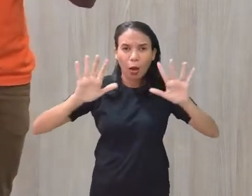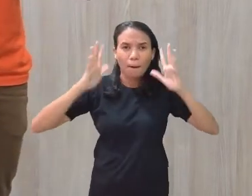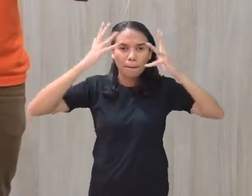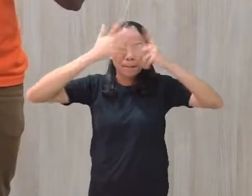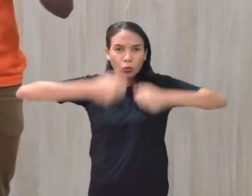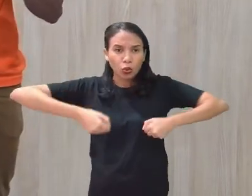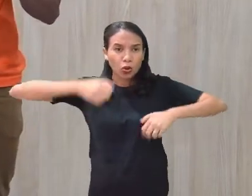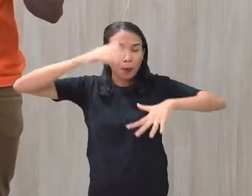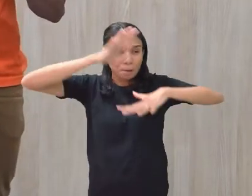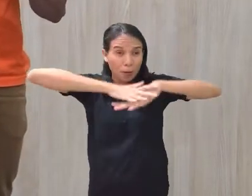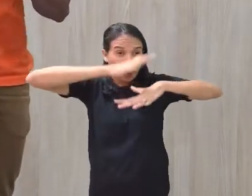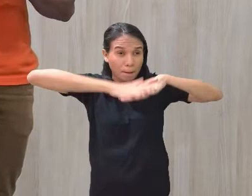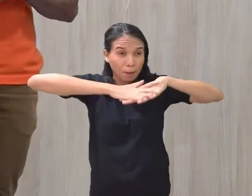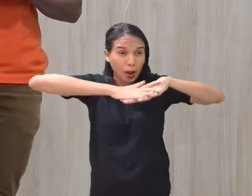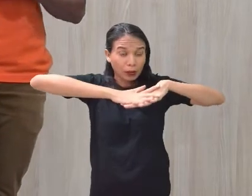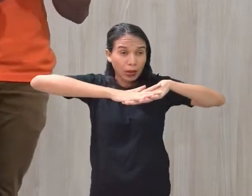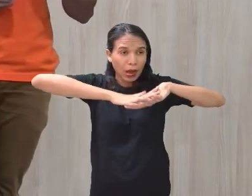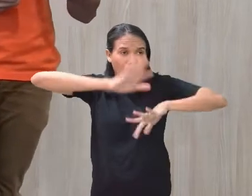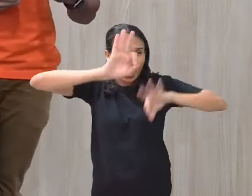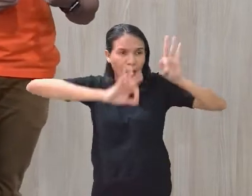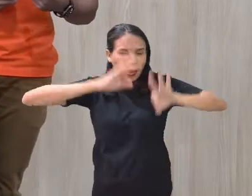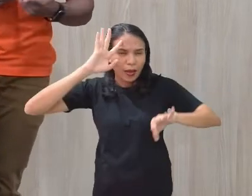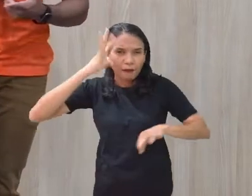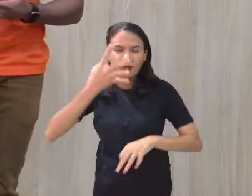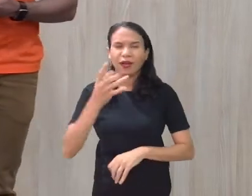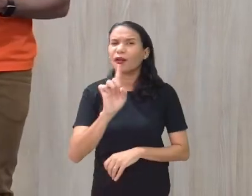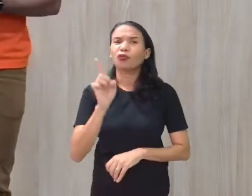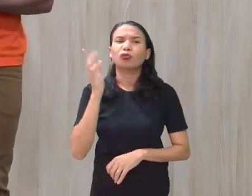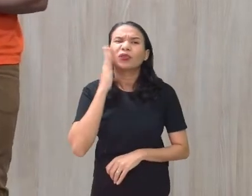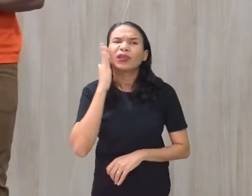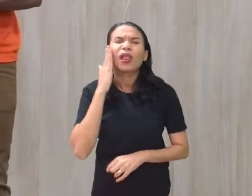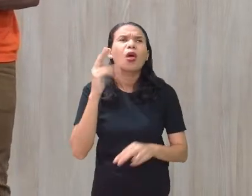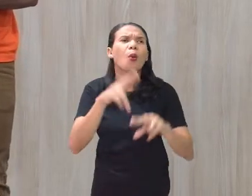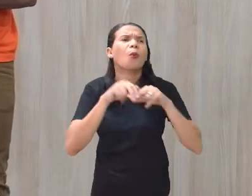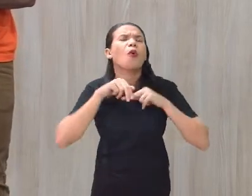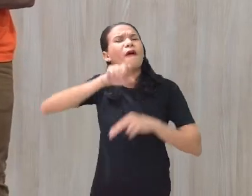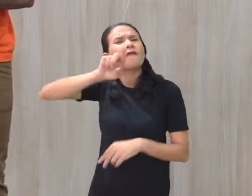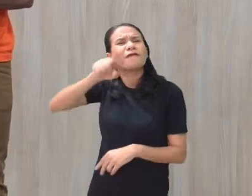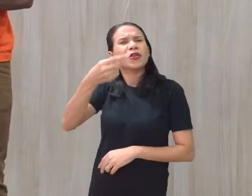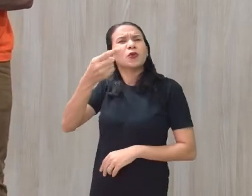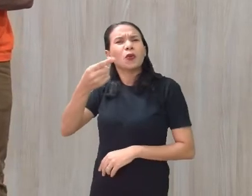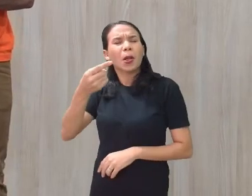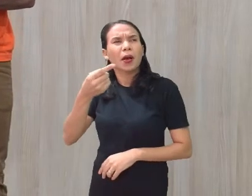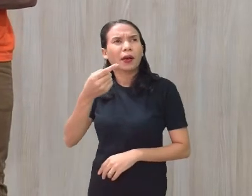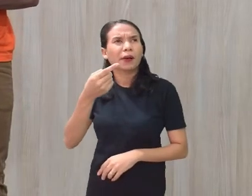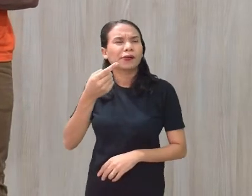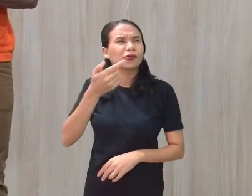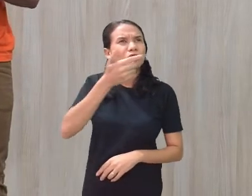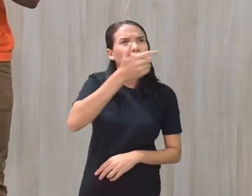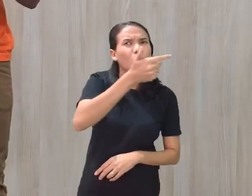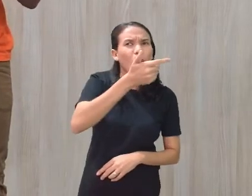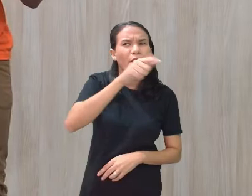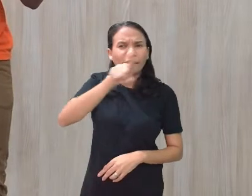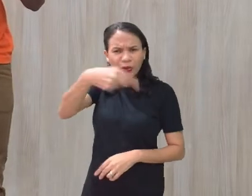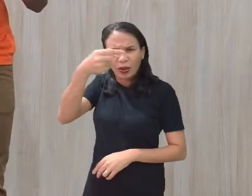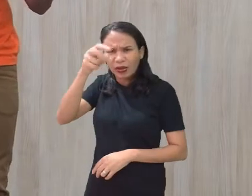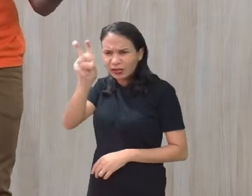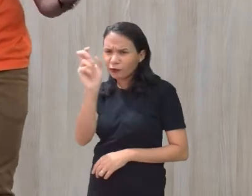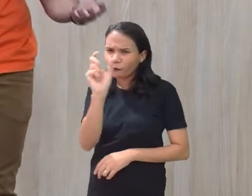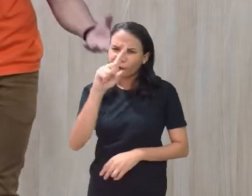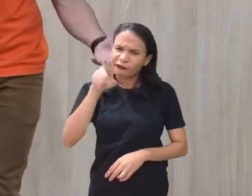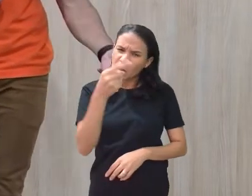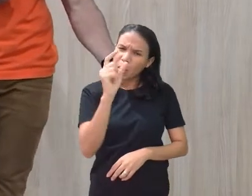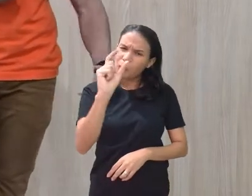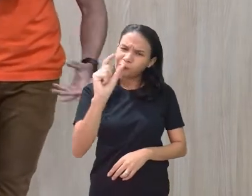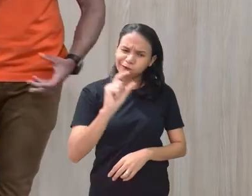a conta e resolver, você pode não entender o porquê daquela vírgula estar entre o 2 e o 5, o porquê que quando eu acrescento